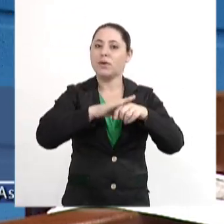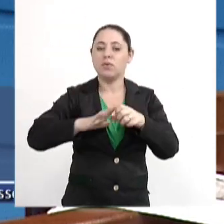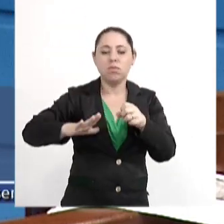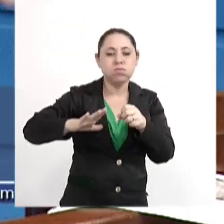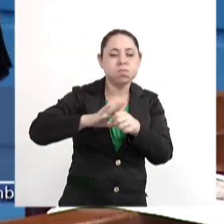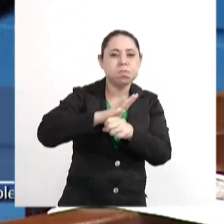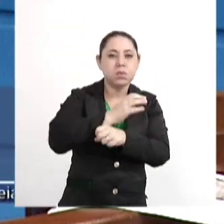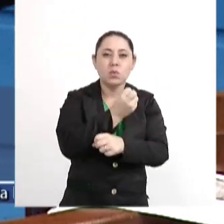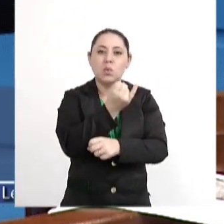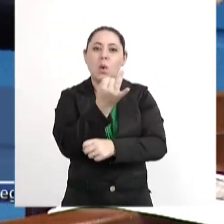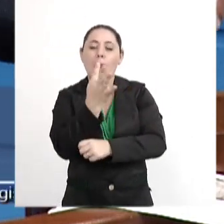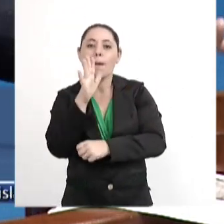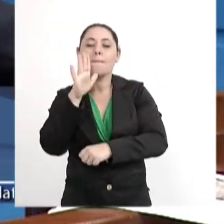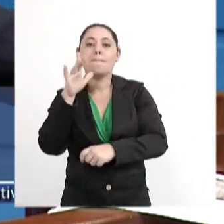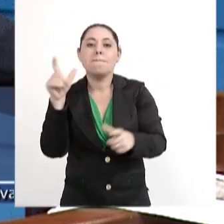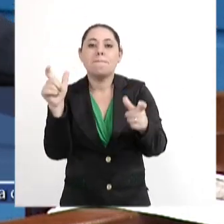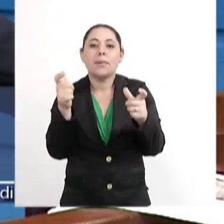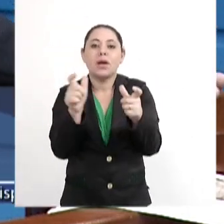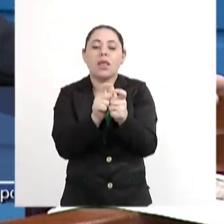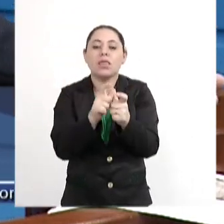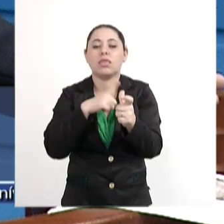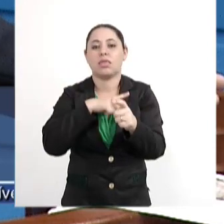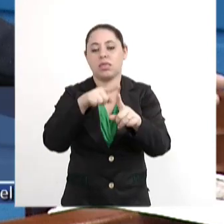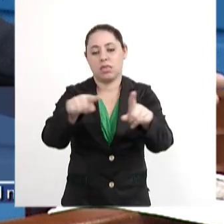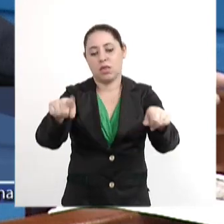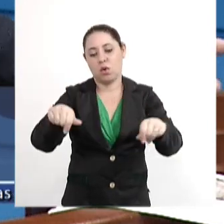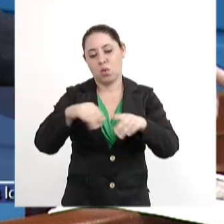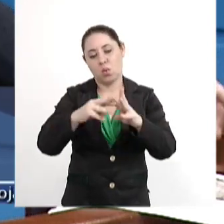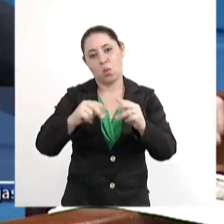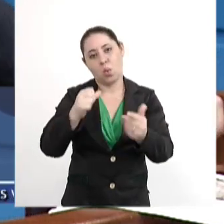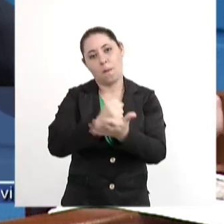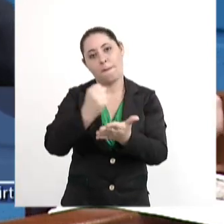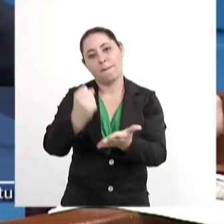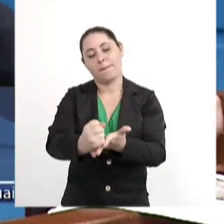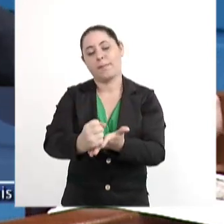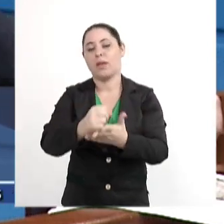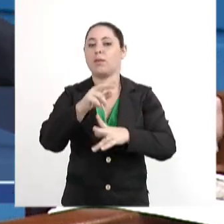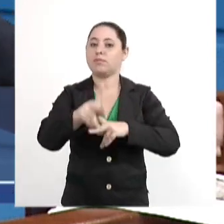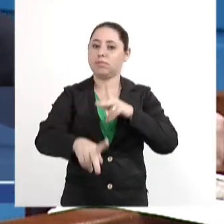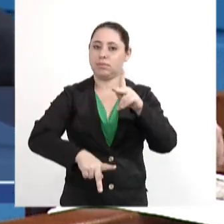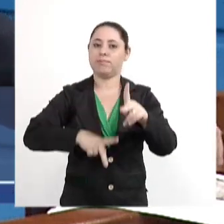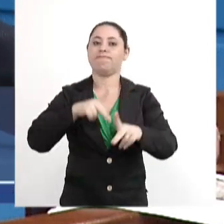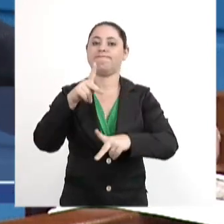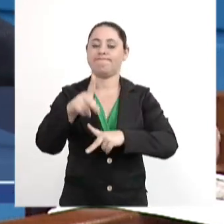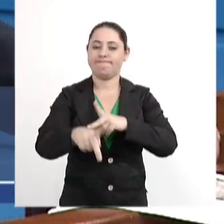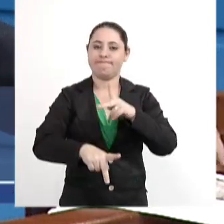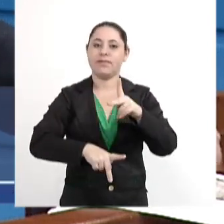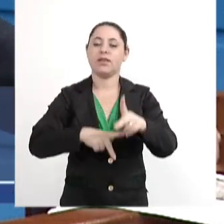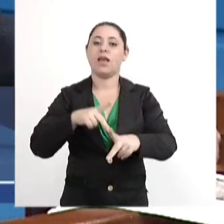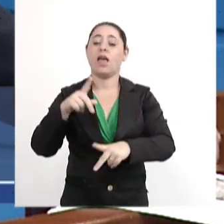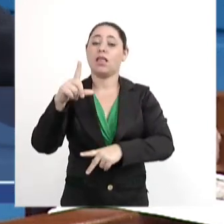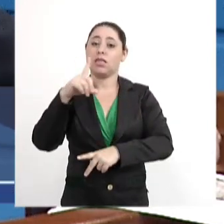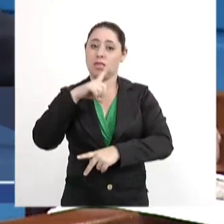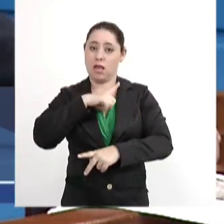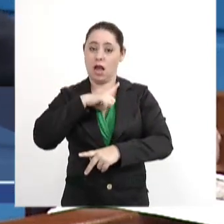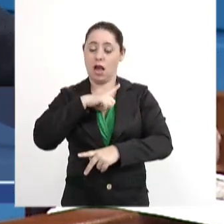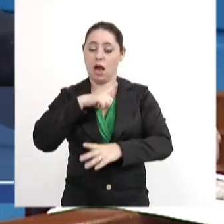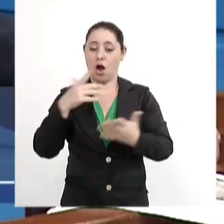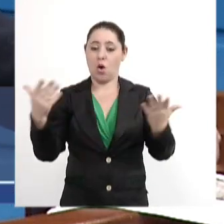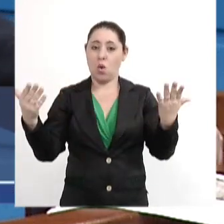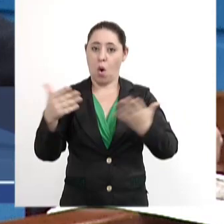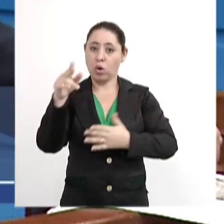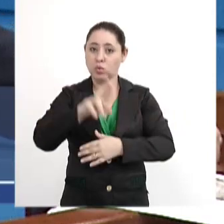e é a que menos tem os seus territórios demarcados. Então, essa população está em áreas provisórias,